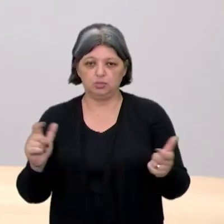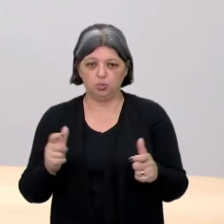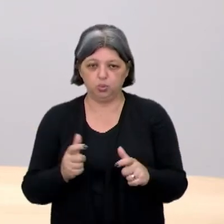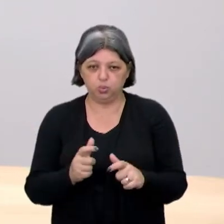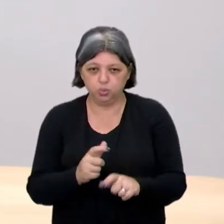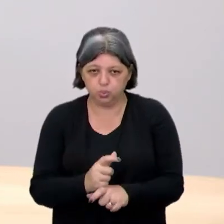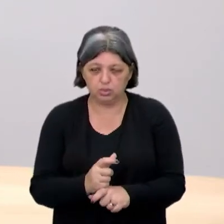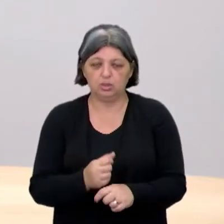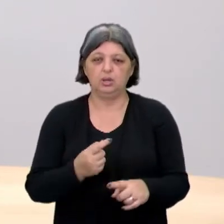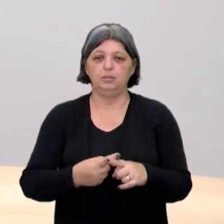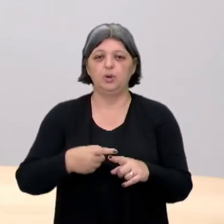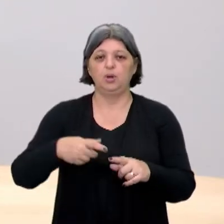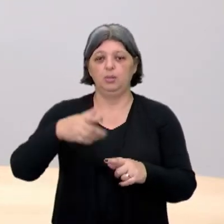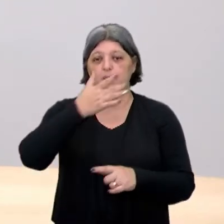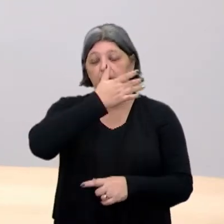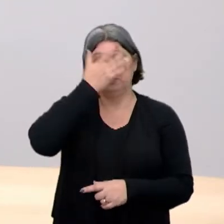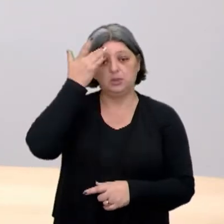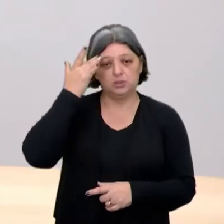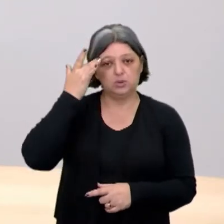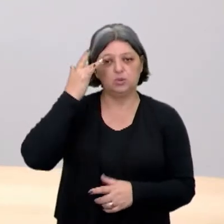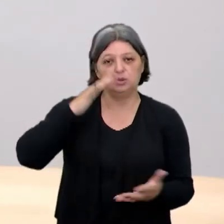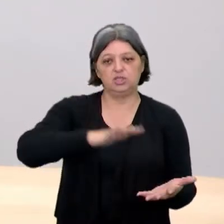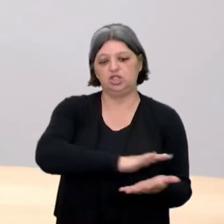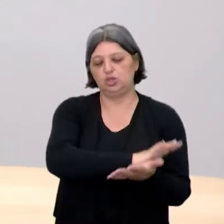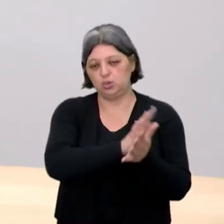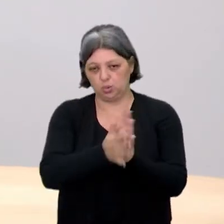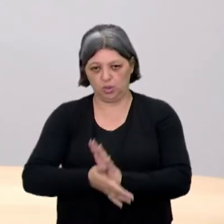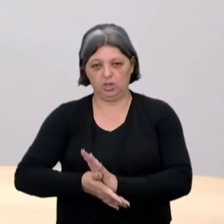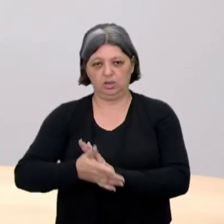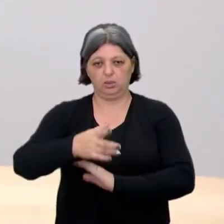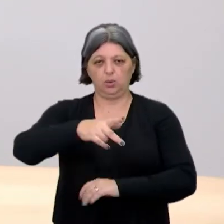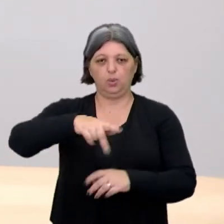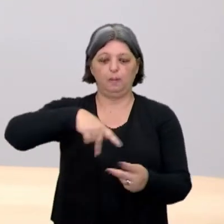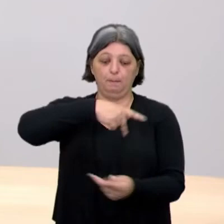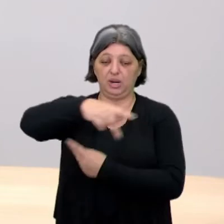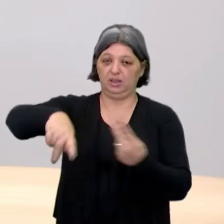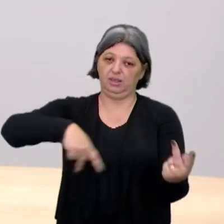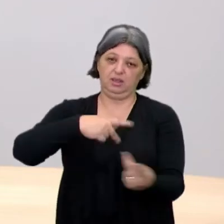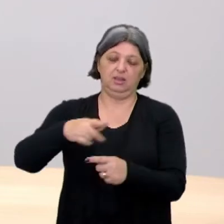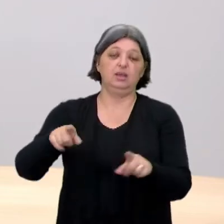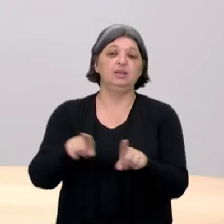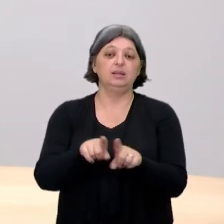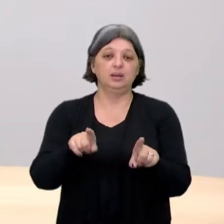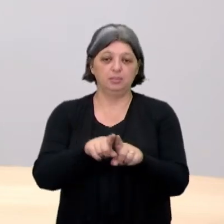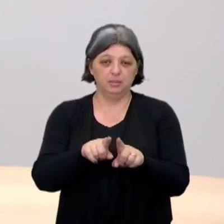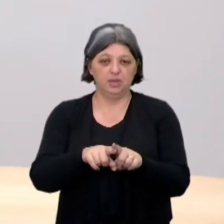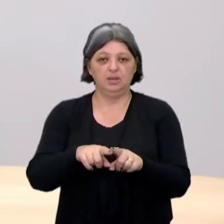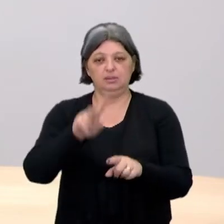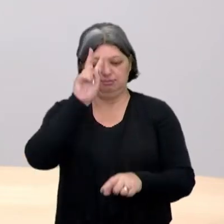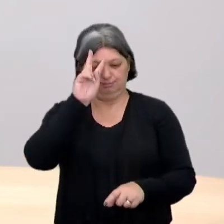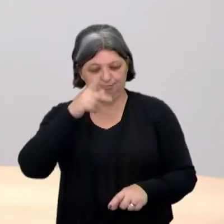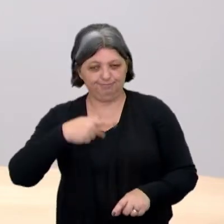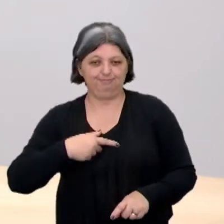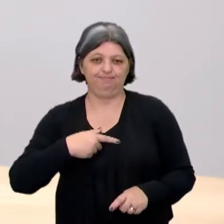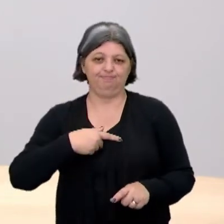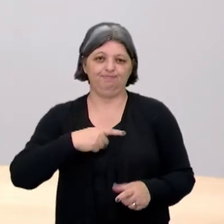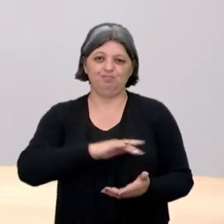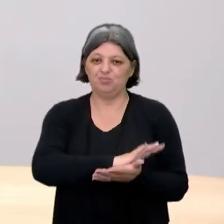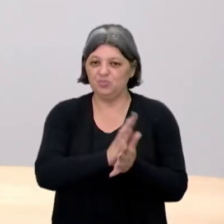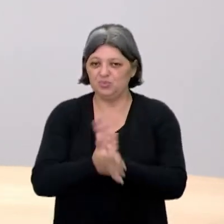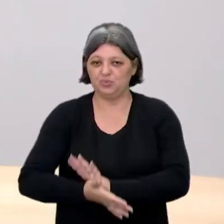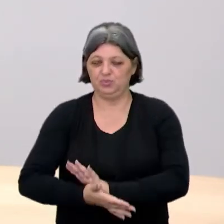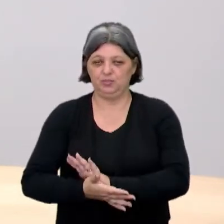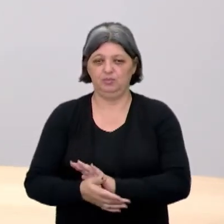homem destruindo o próprio planeta e se autodestruindo. Então seria uma extinção, entre aspas, porque não é algo